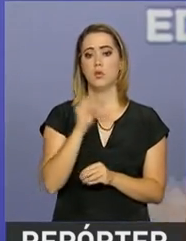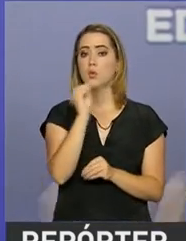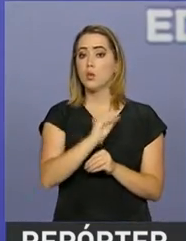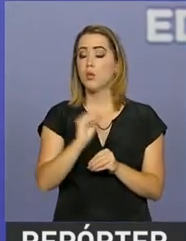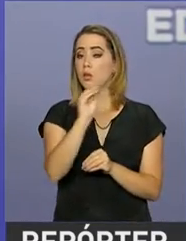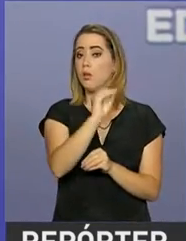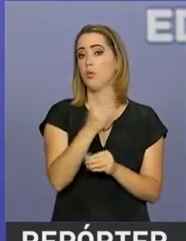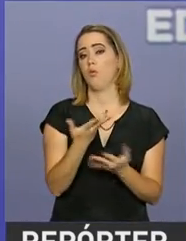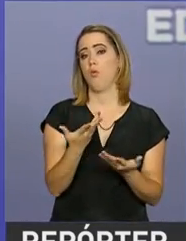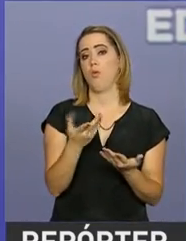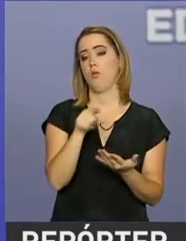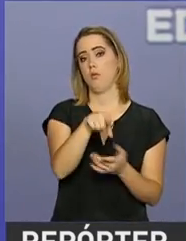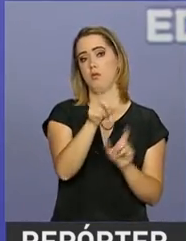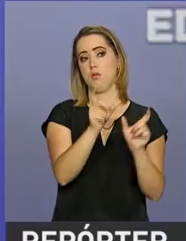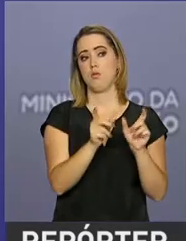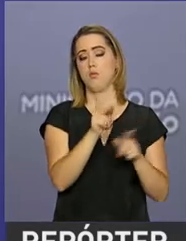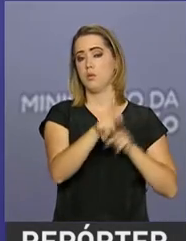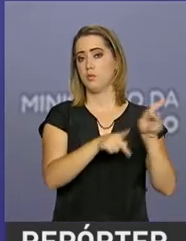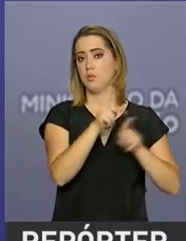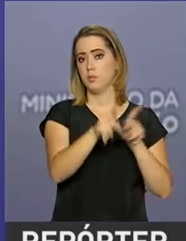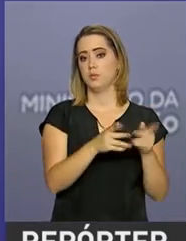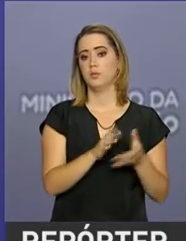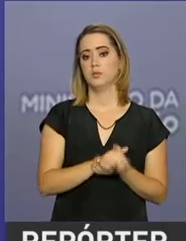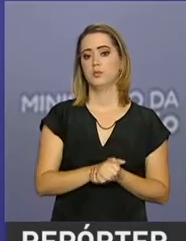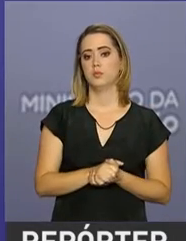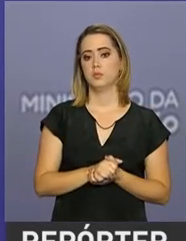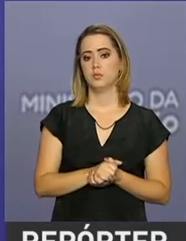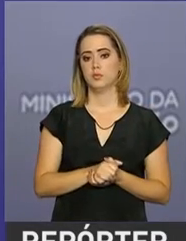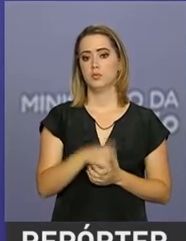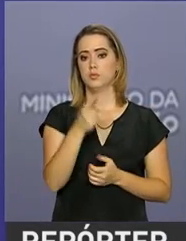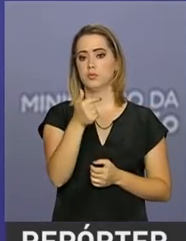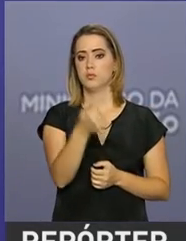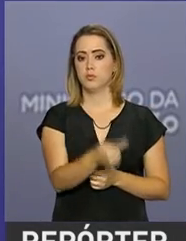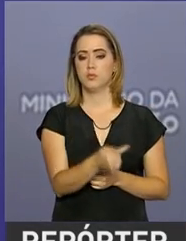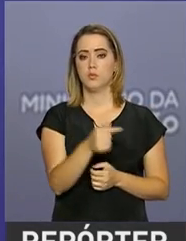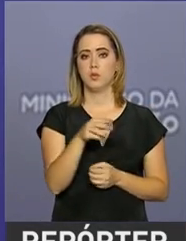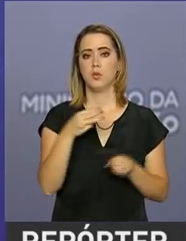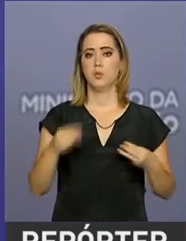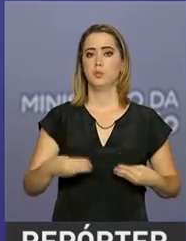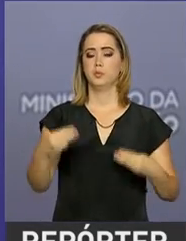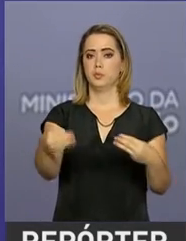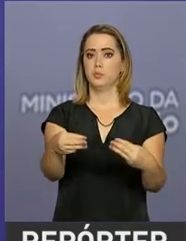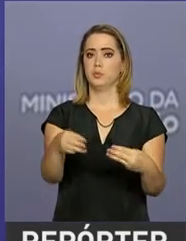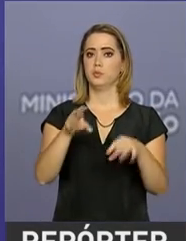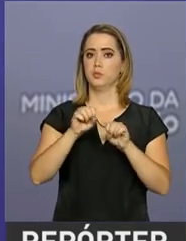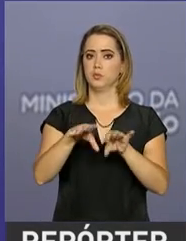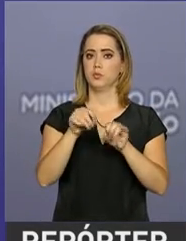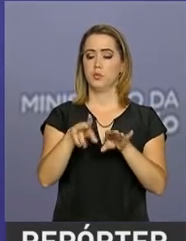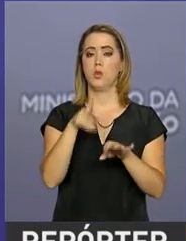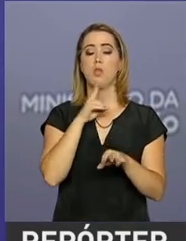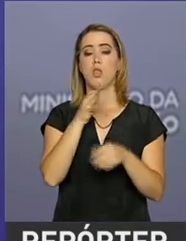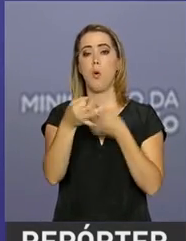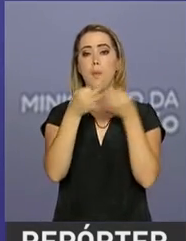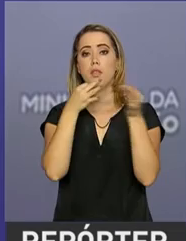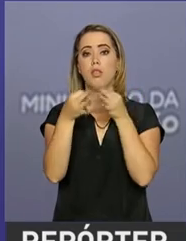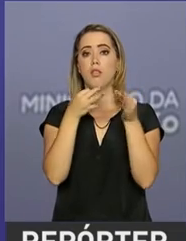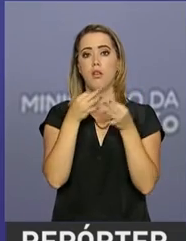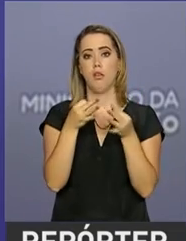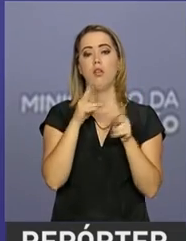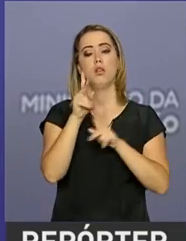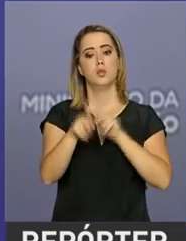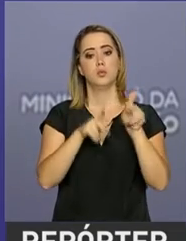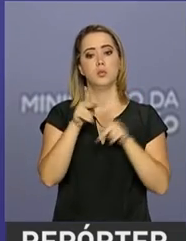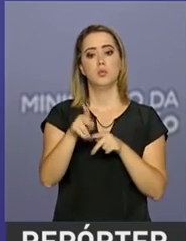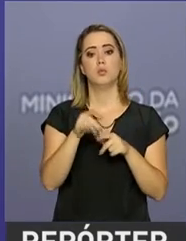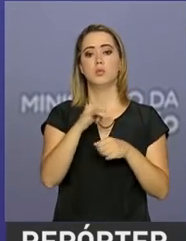específico para esse público e para o enem em 2017 ministério da educação realiza uma consulta pública na página do